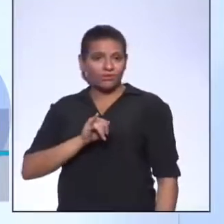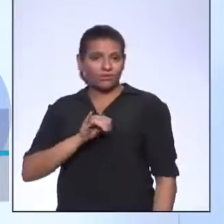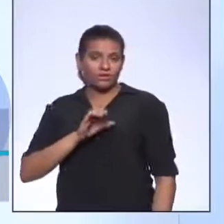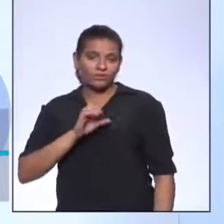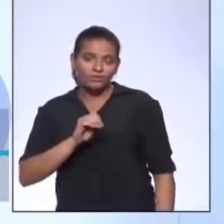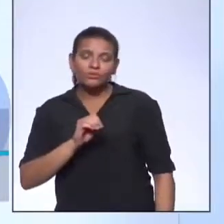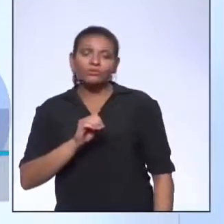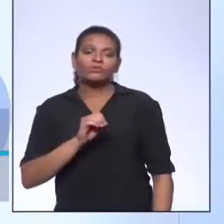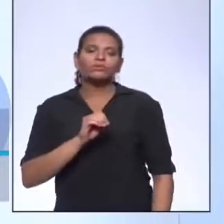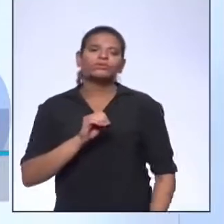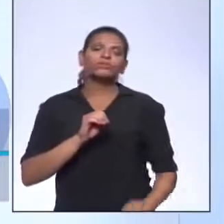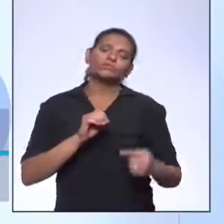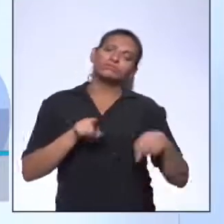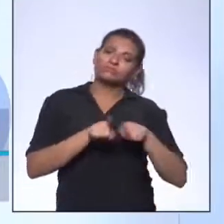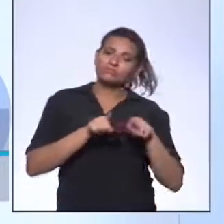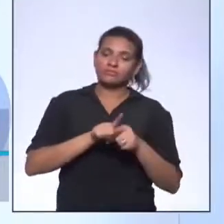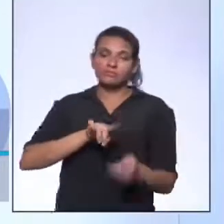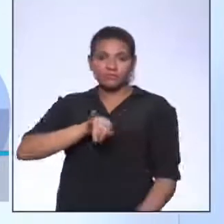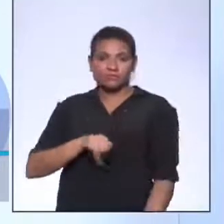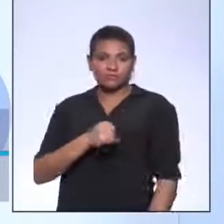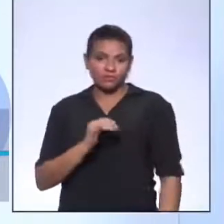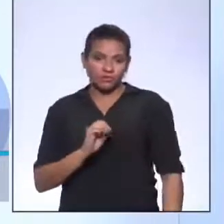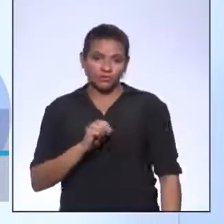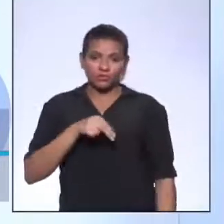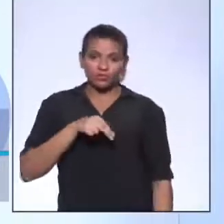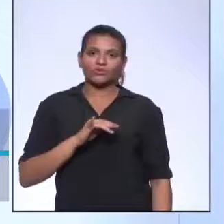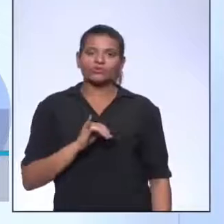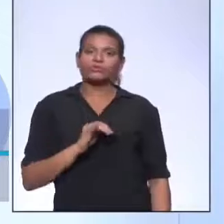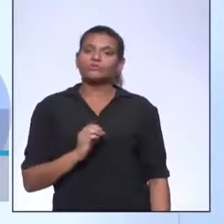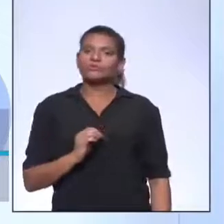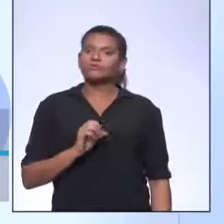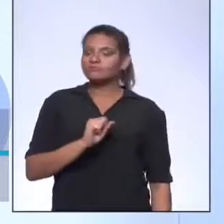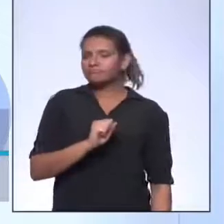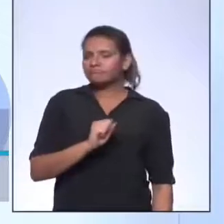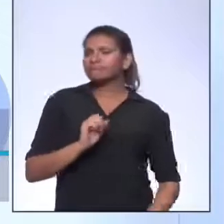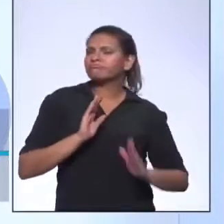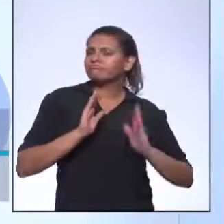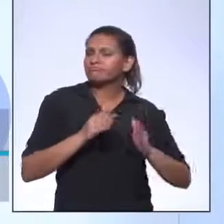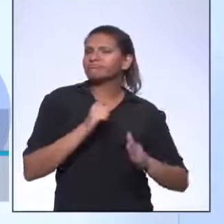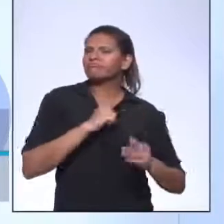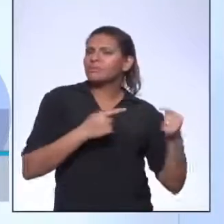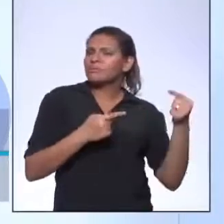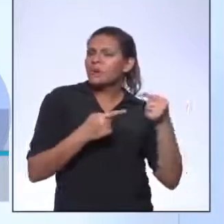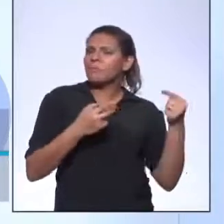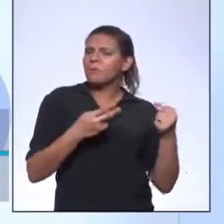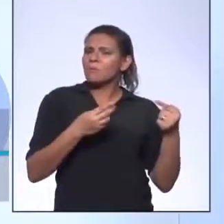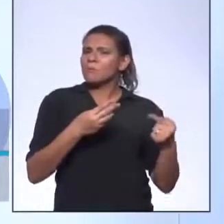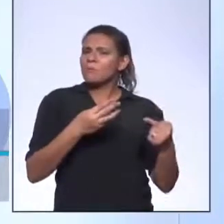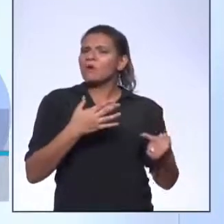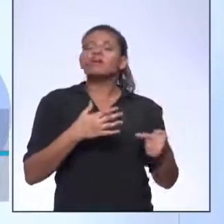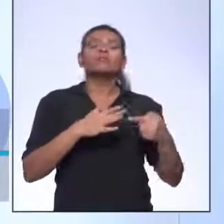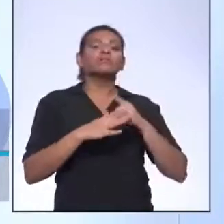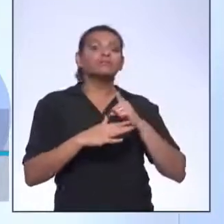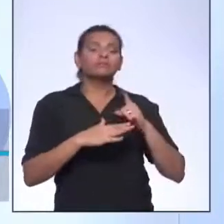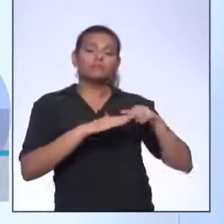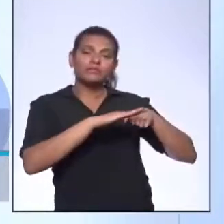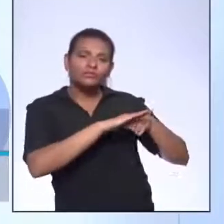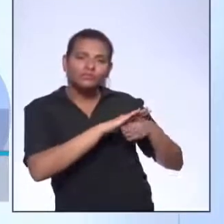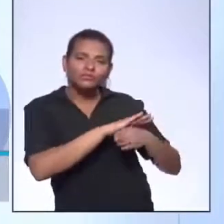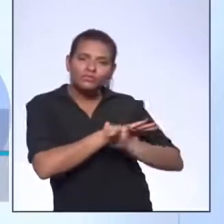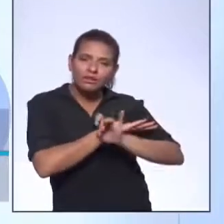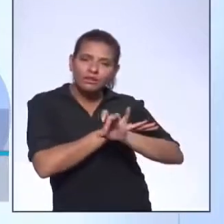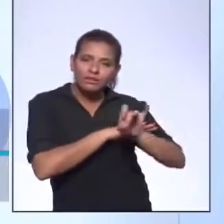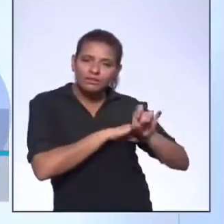aqueus, eólicos e jônios, são os povos que cada um com a sua tradição vai se juntando ao que nós chamamos de